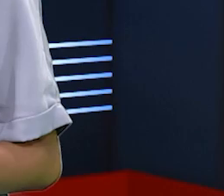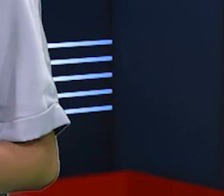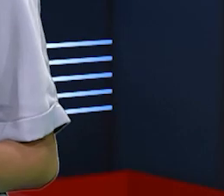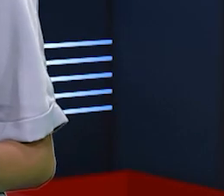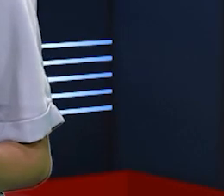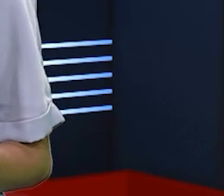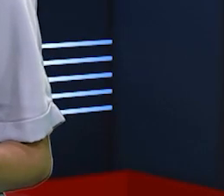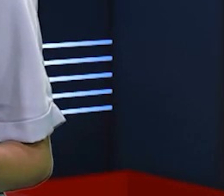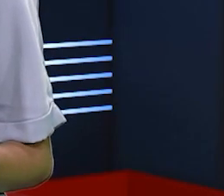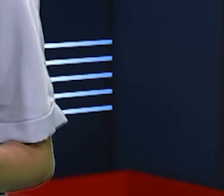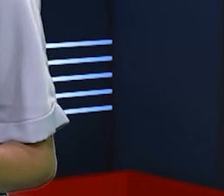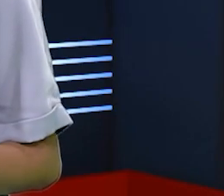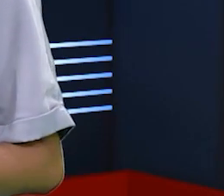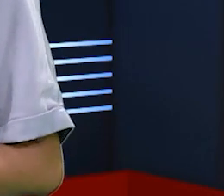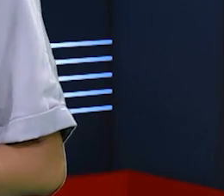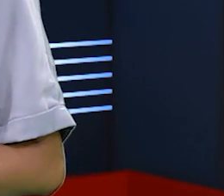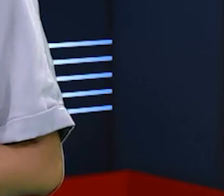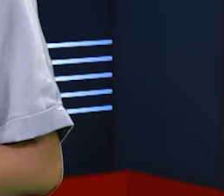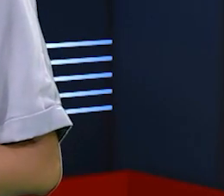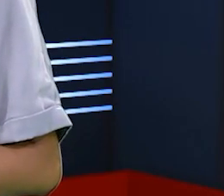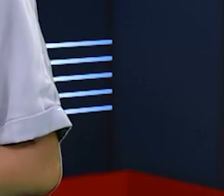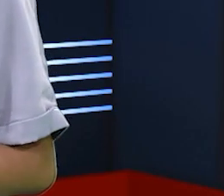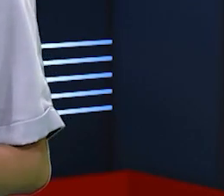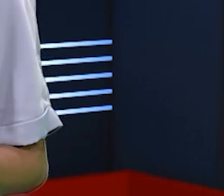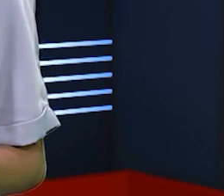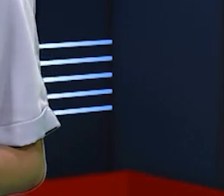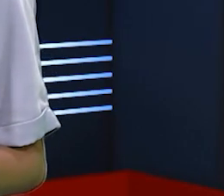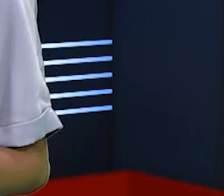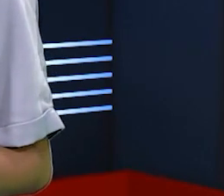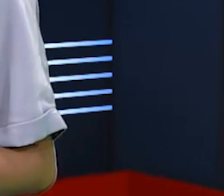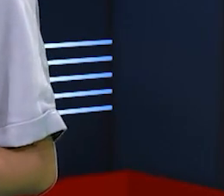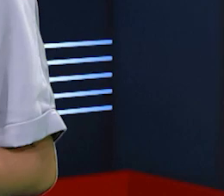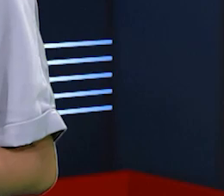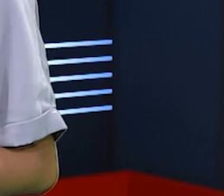2016, tendo, pelo contrário, identificado fatores de progresso.